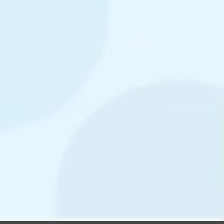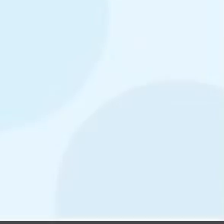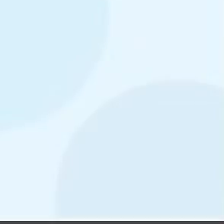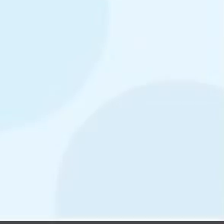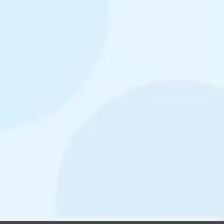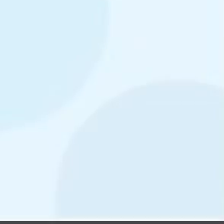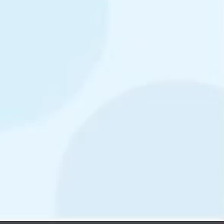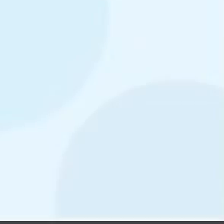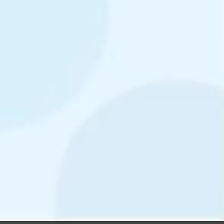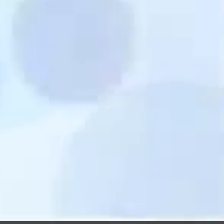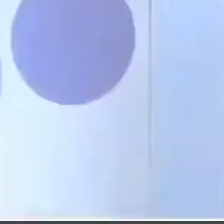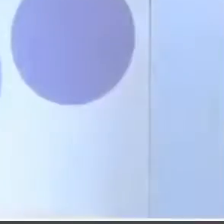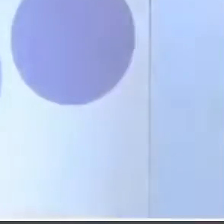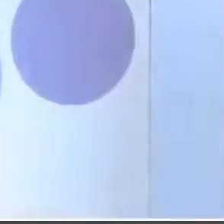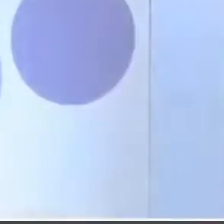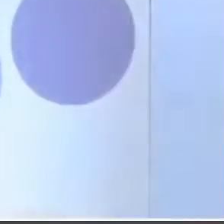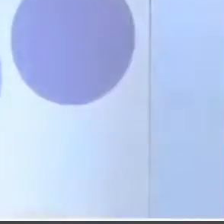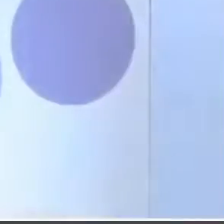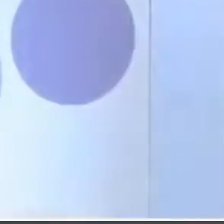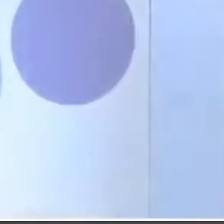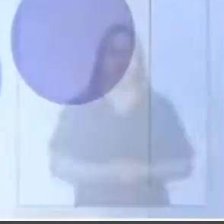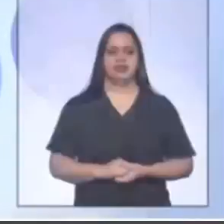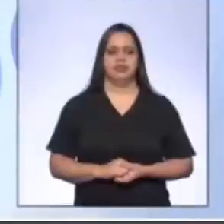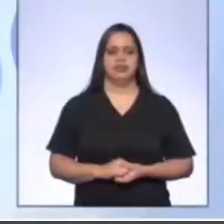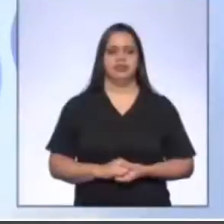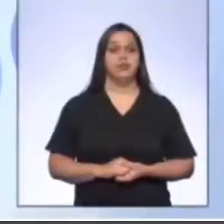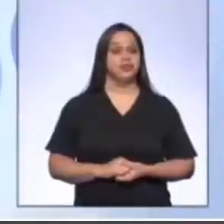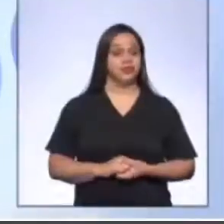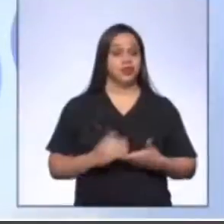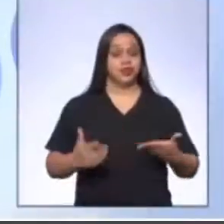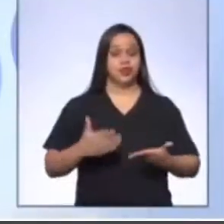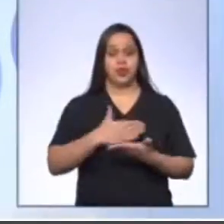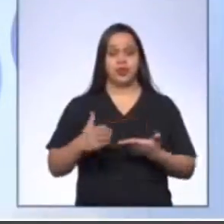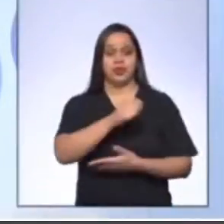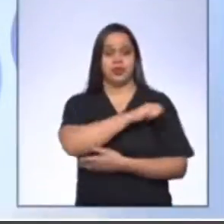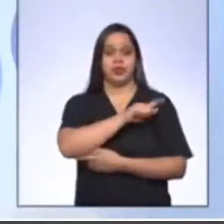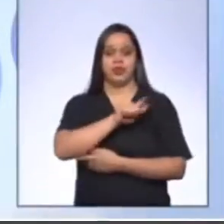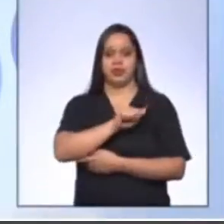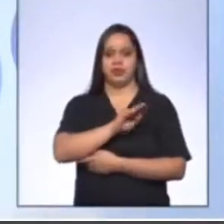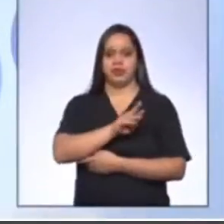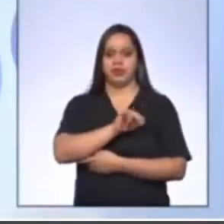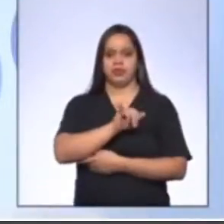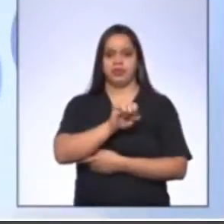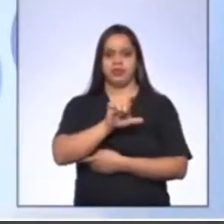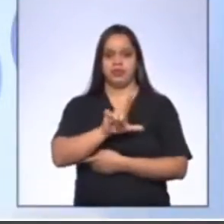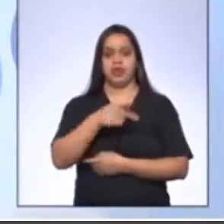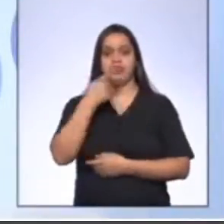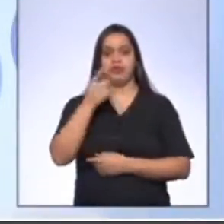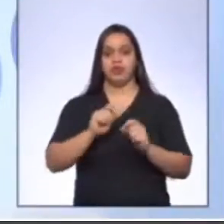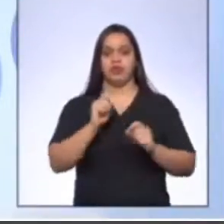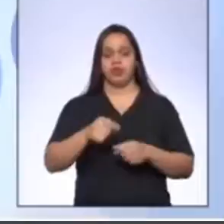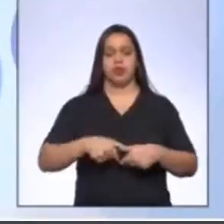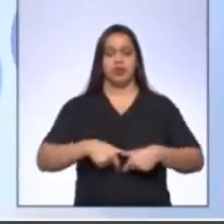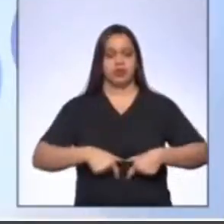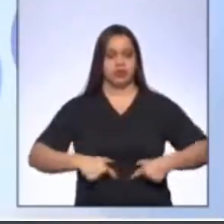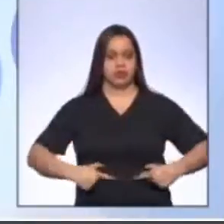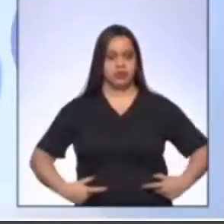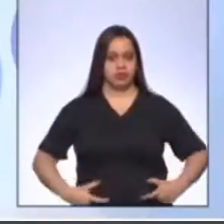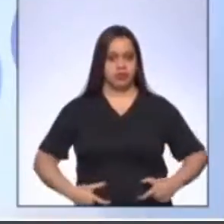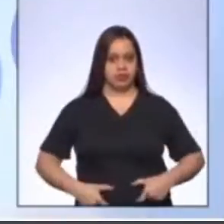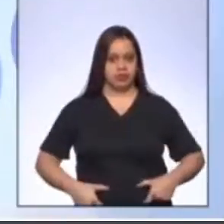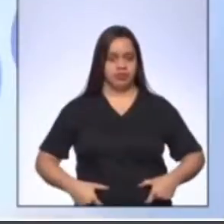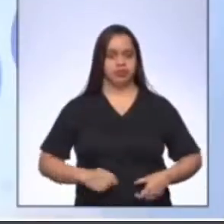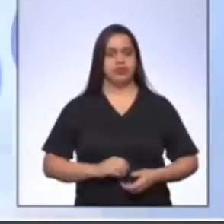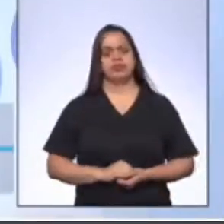eu vou começar pelo gabriel gabriel colocou aqui pelo intestino delgado o professor